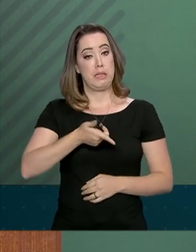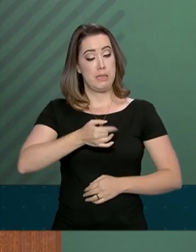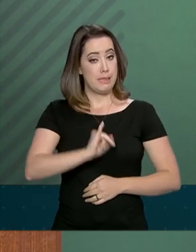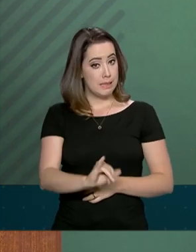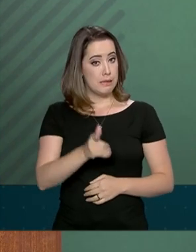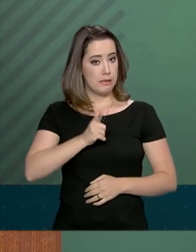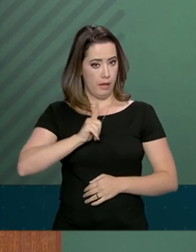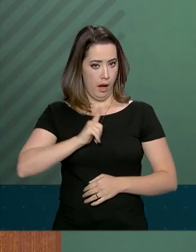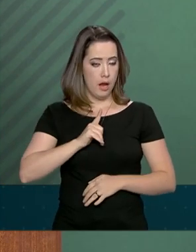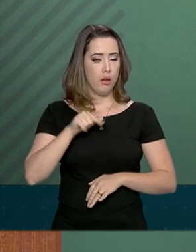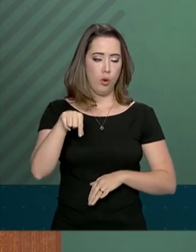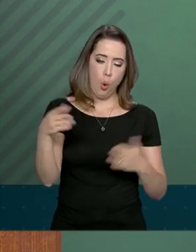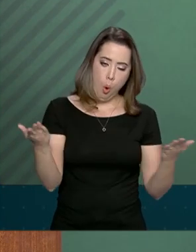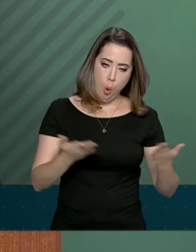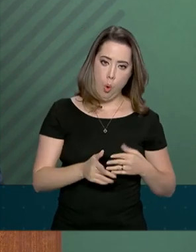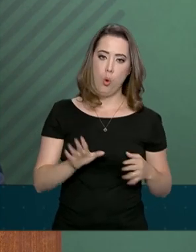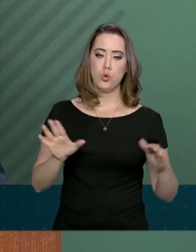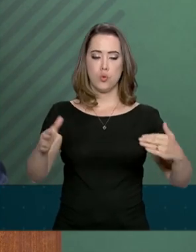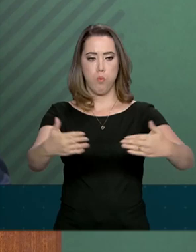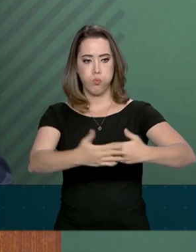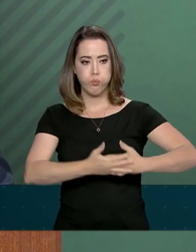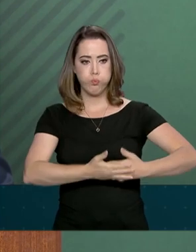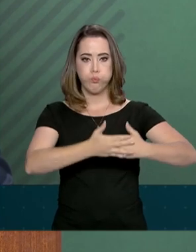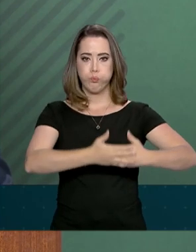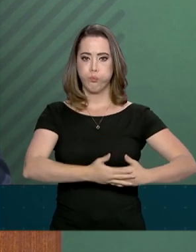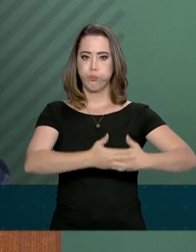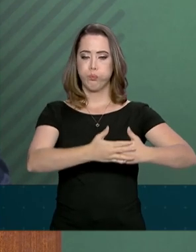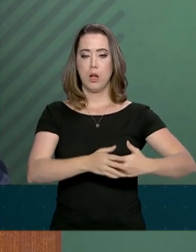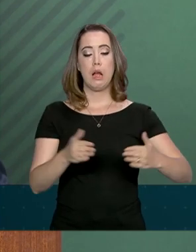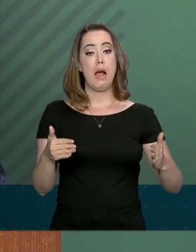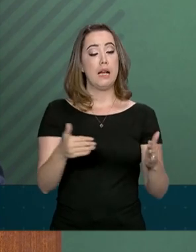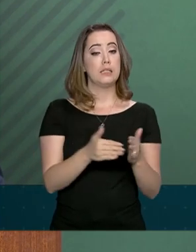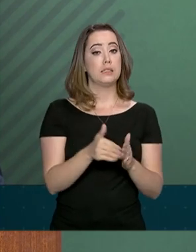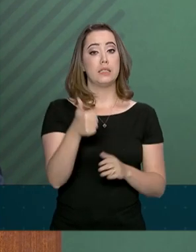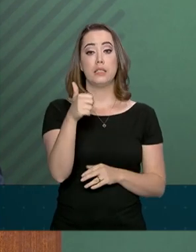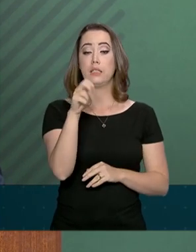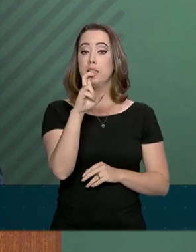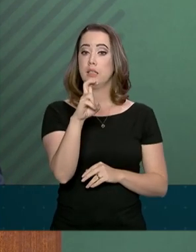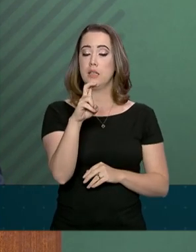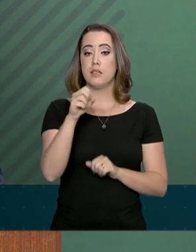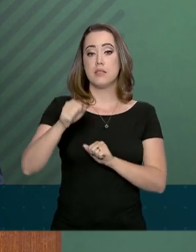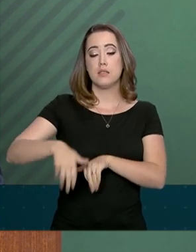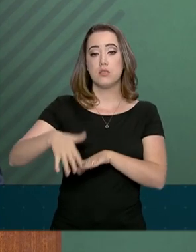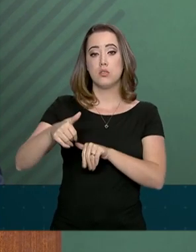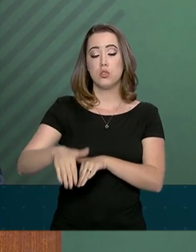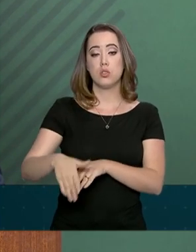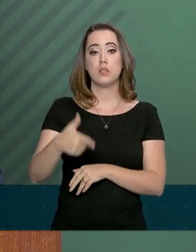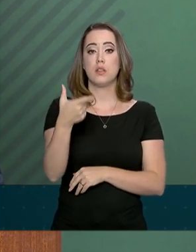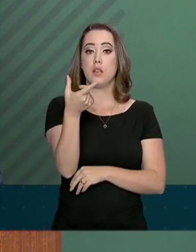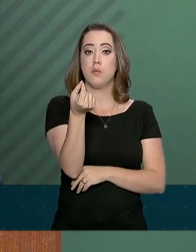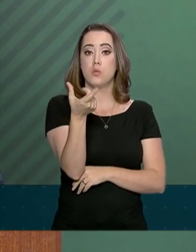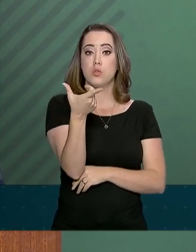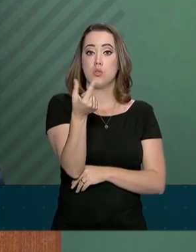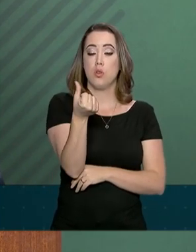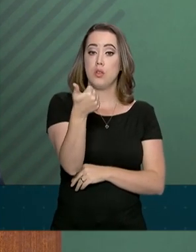poderão permanecer ativas até 15 de setembro de 2021